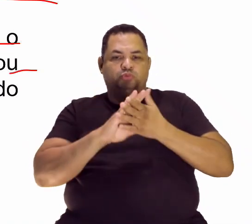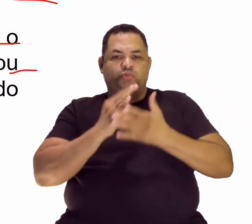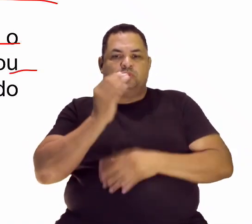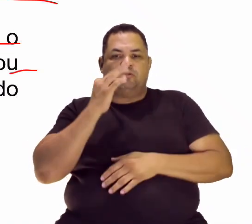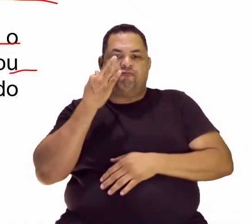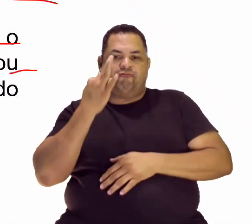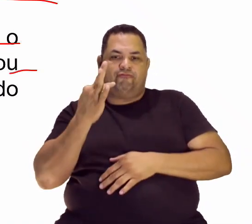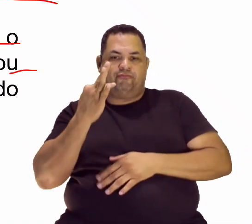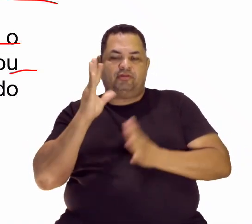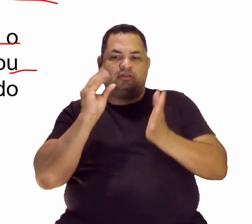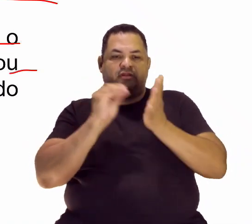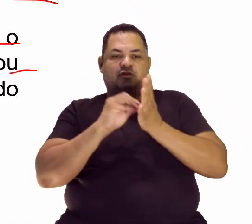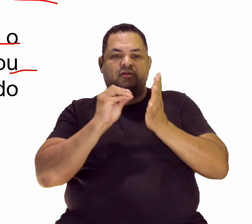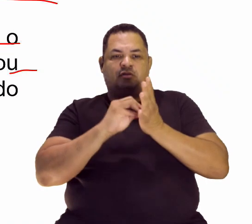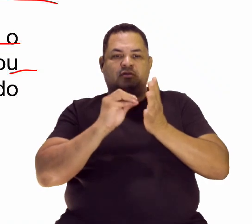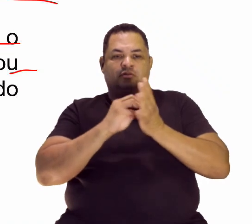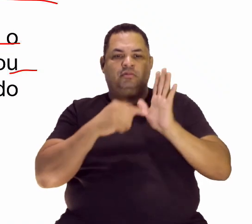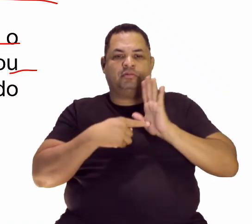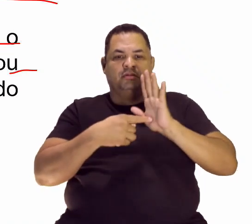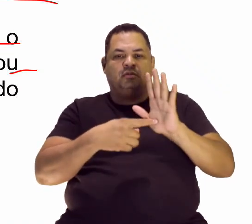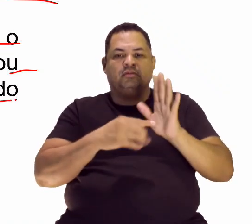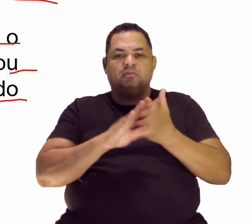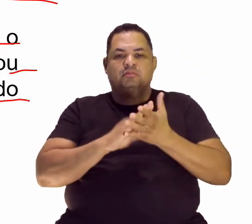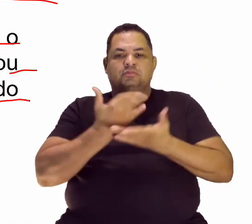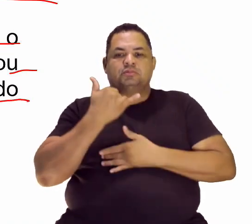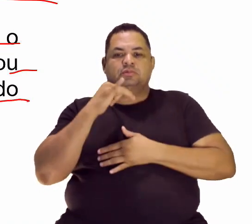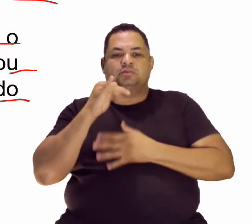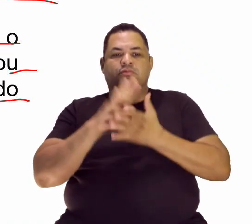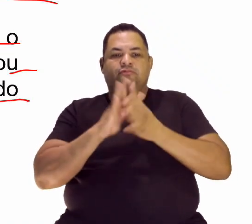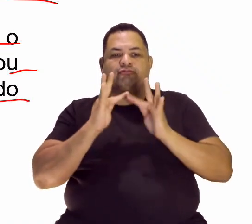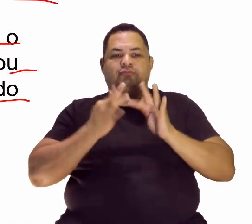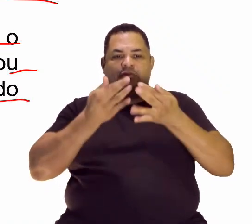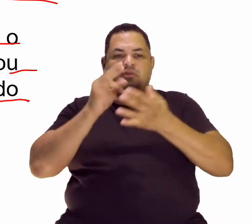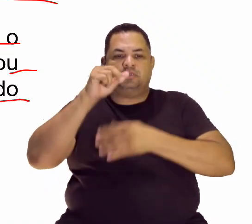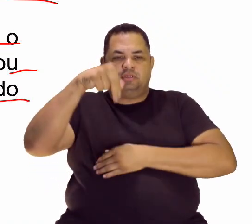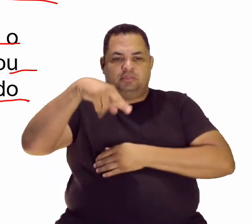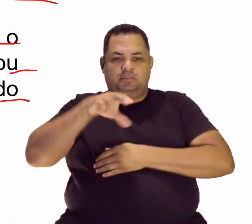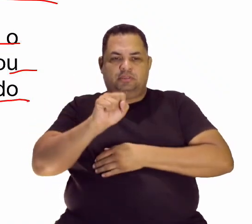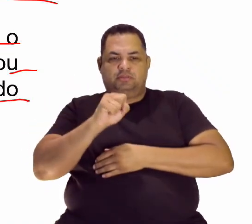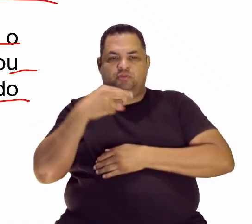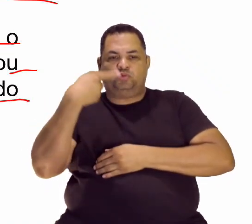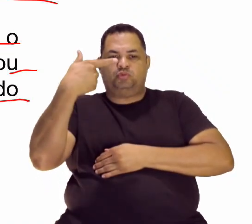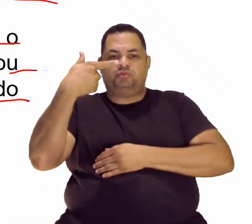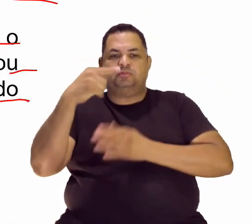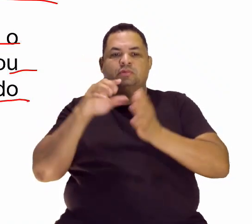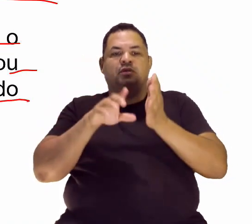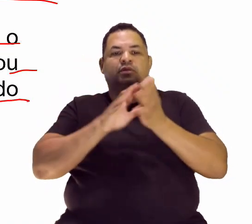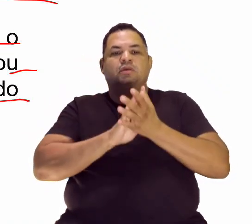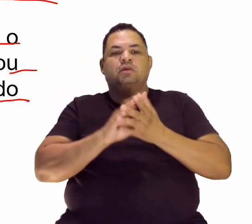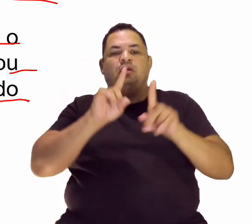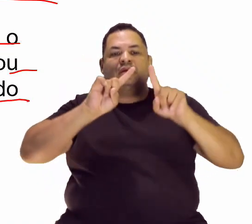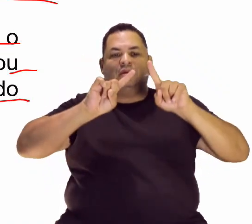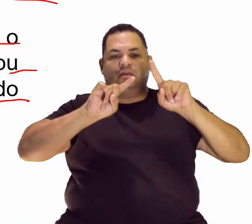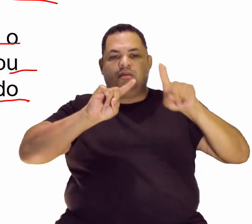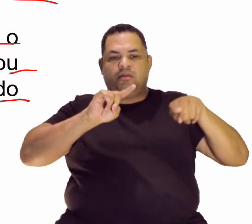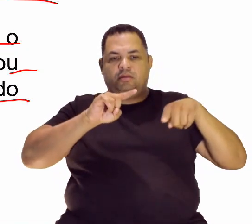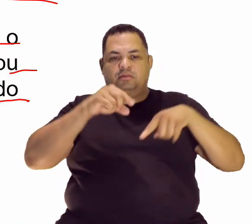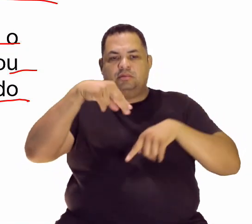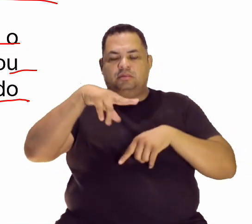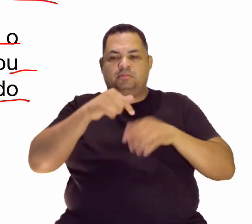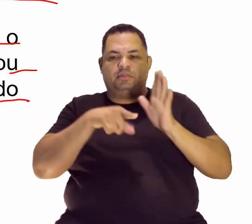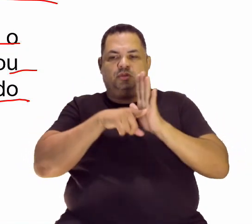incompleto, ou seja, que apresenta a configuração eletrônica terminando em Ns2, N-2,